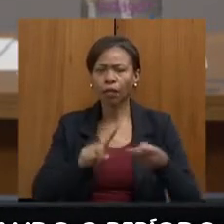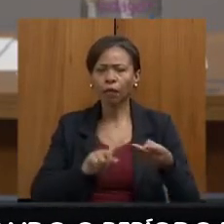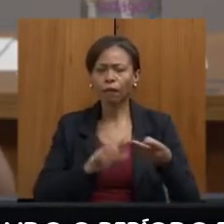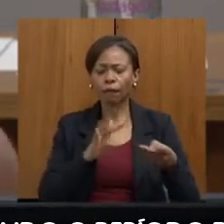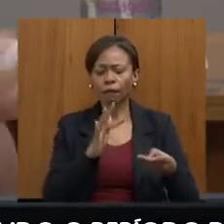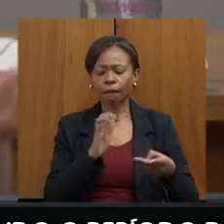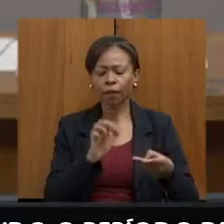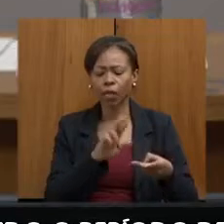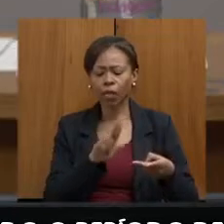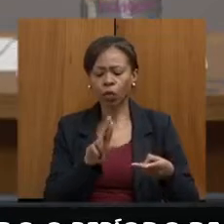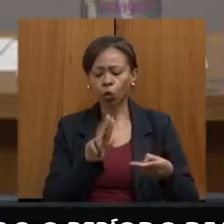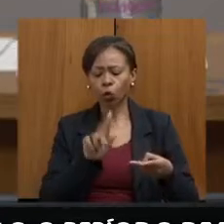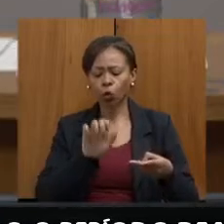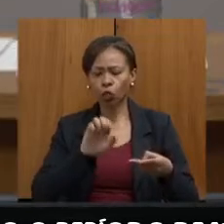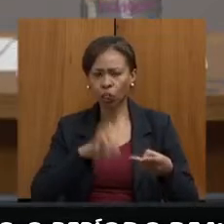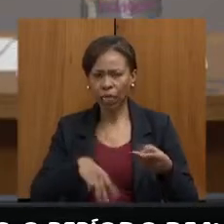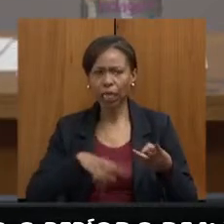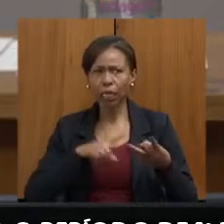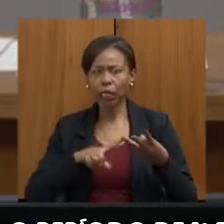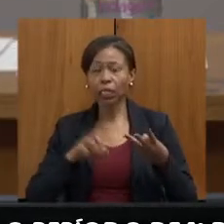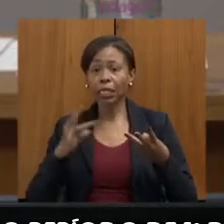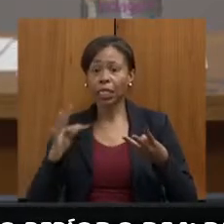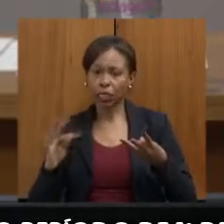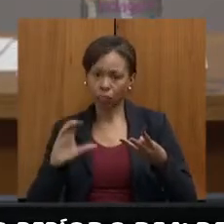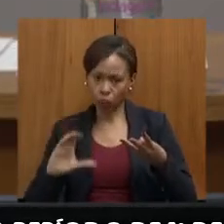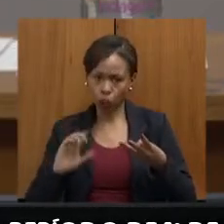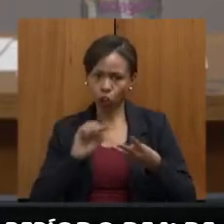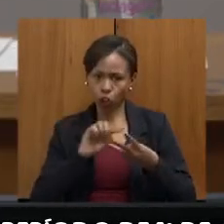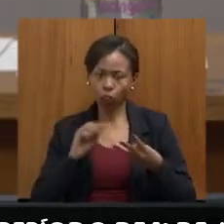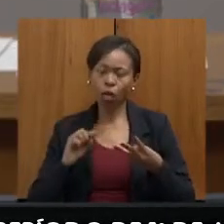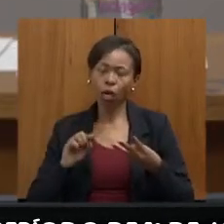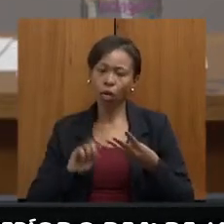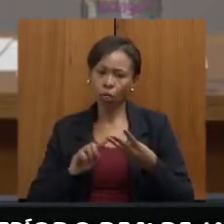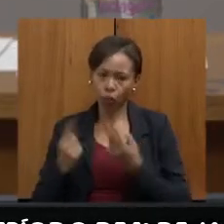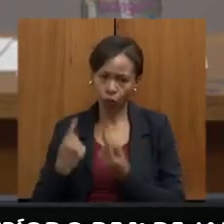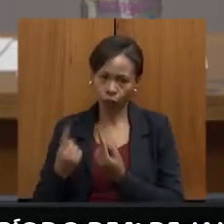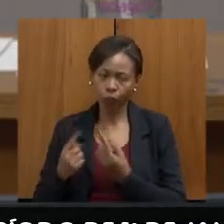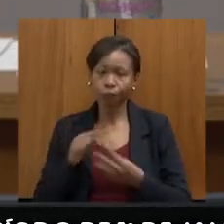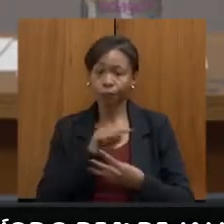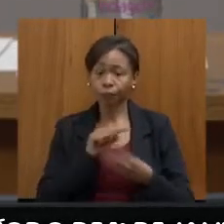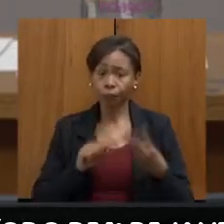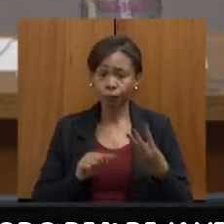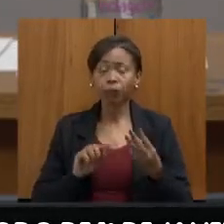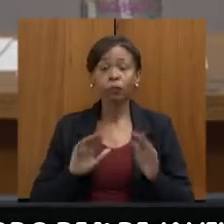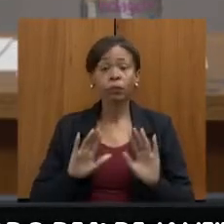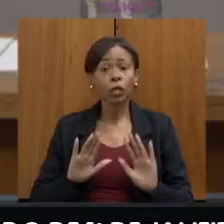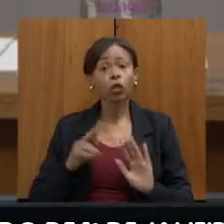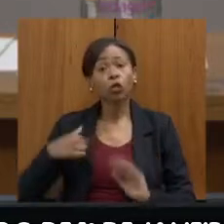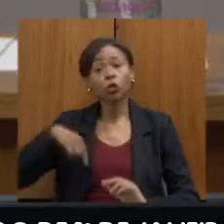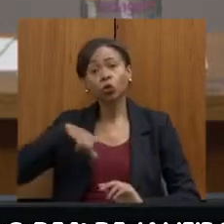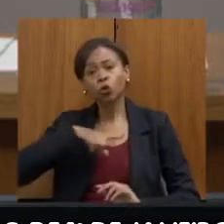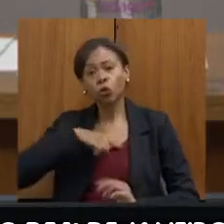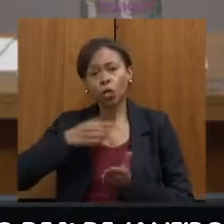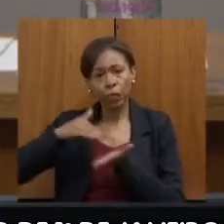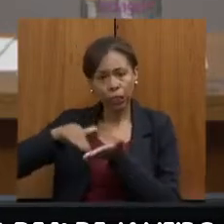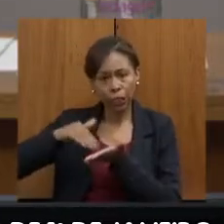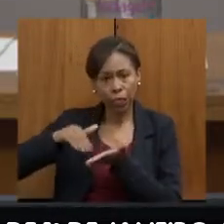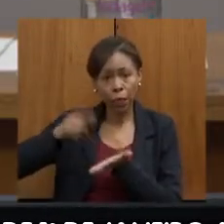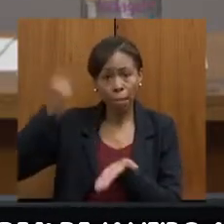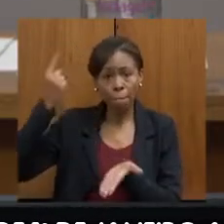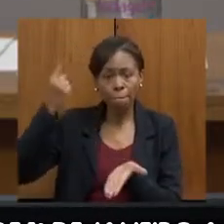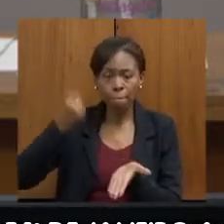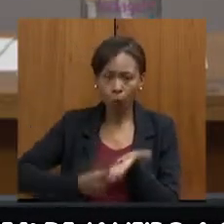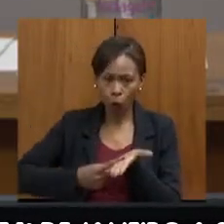chegando ali na Tereza Cristina então o que que nós já fizemos né firmamos os genes as prefeituras